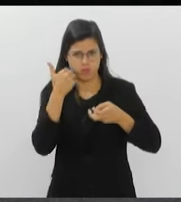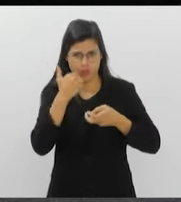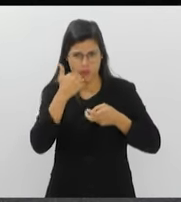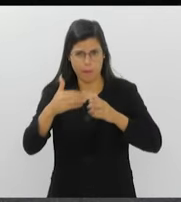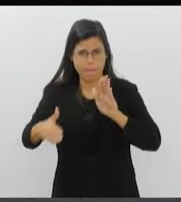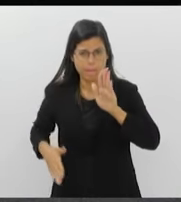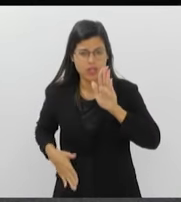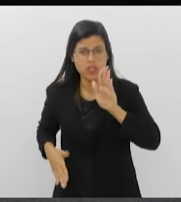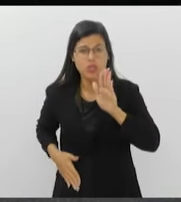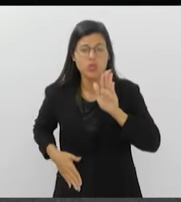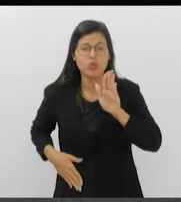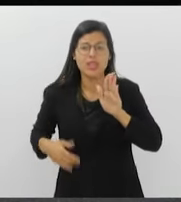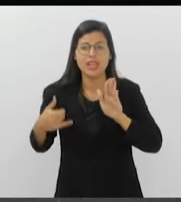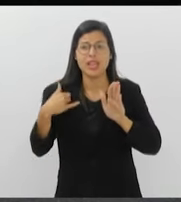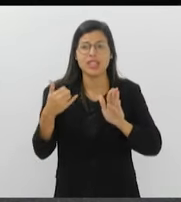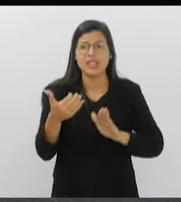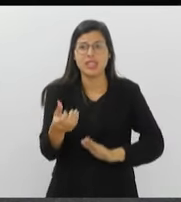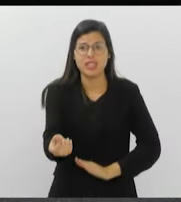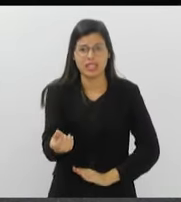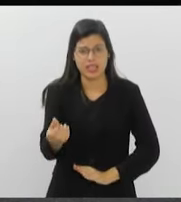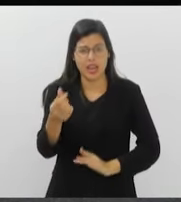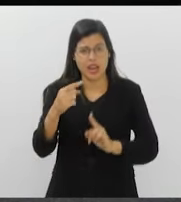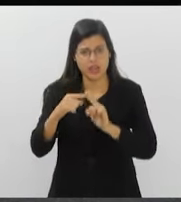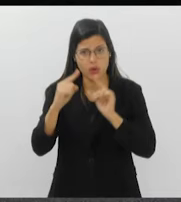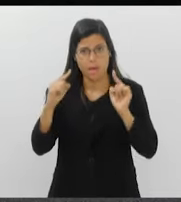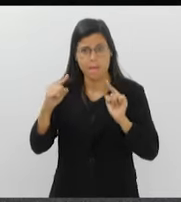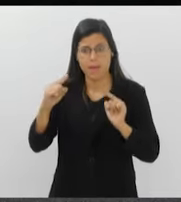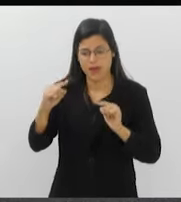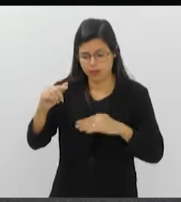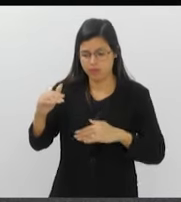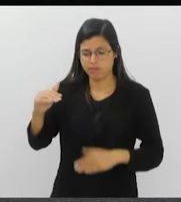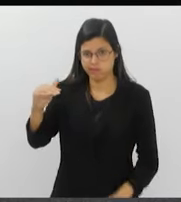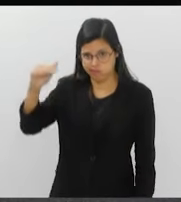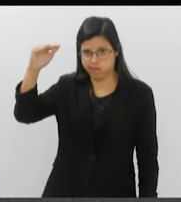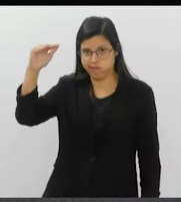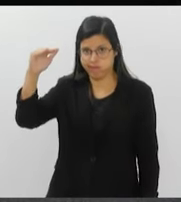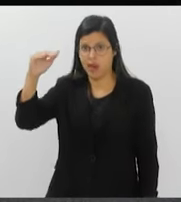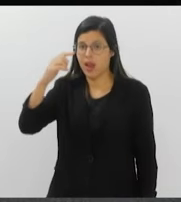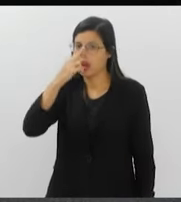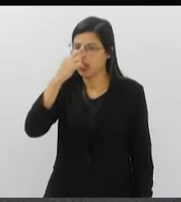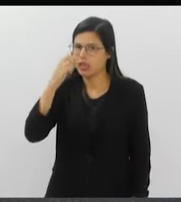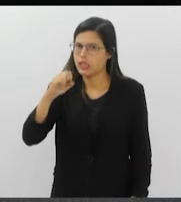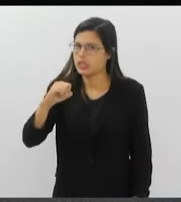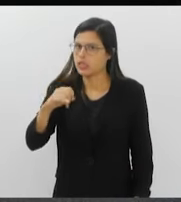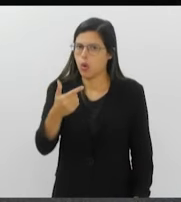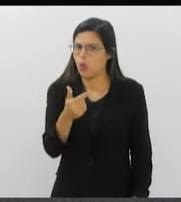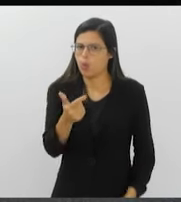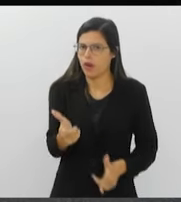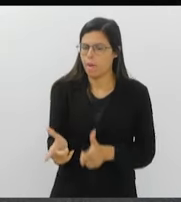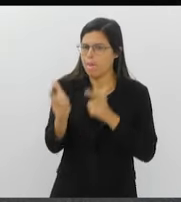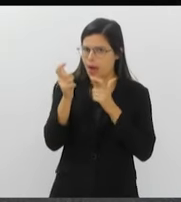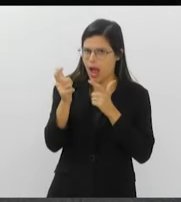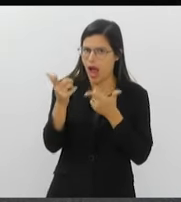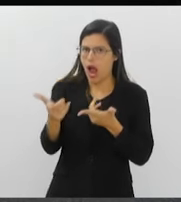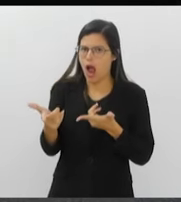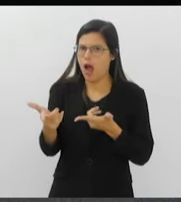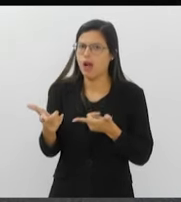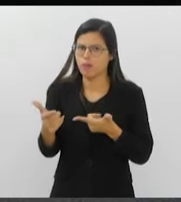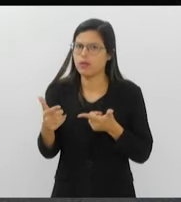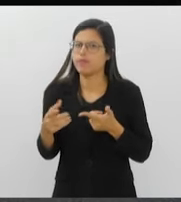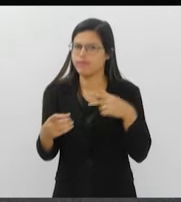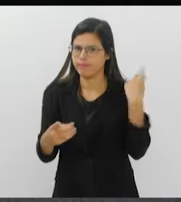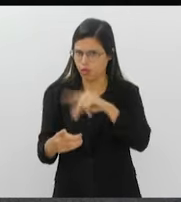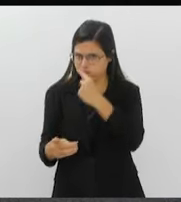tinha 16 anos. Mas o porte físico, se ele me pega, irmão, se eu não tenho uma arma, os demais, nós iríamos apanhar desse